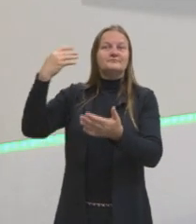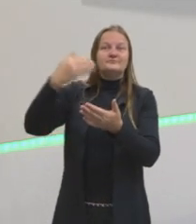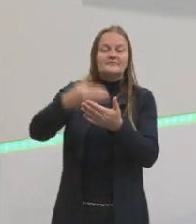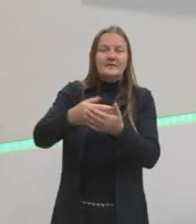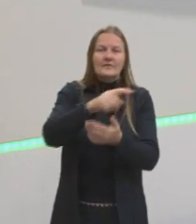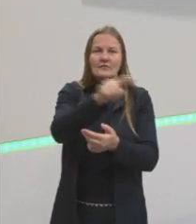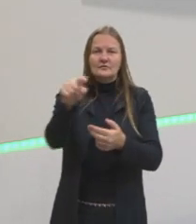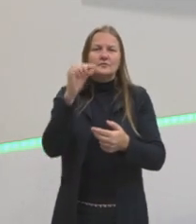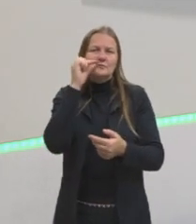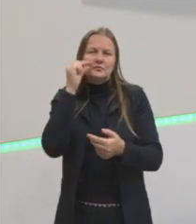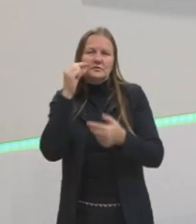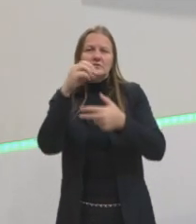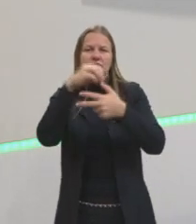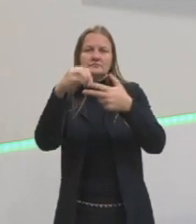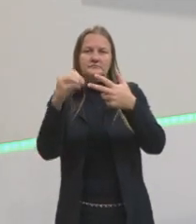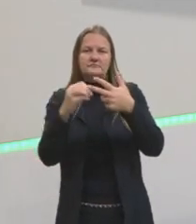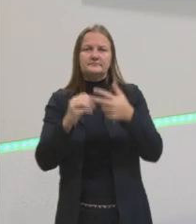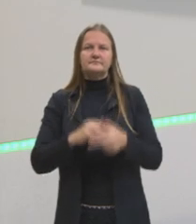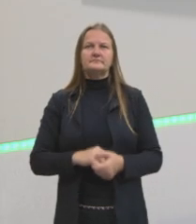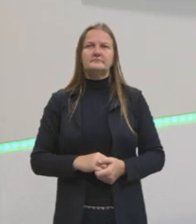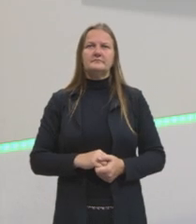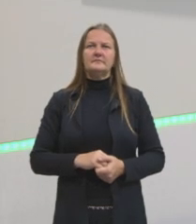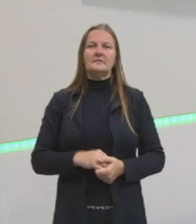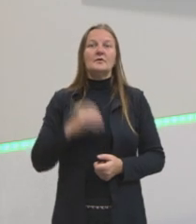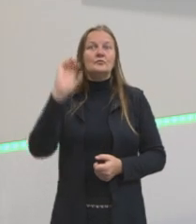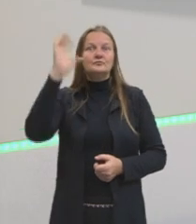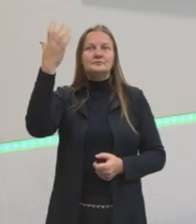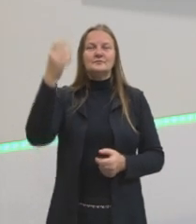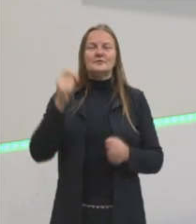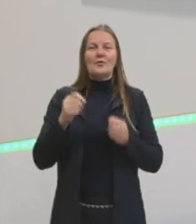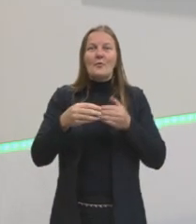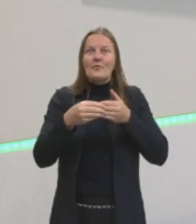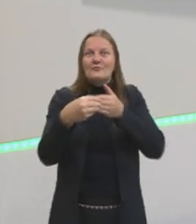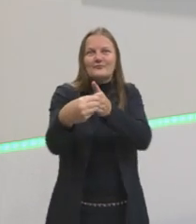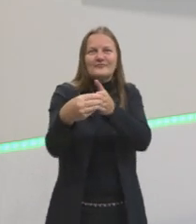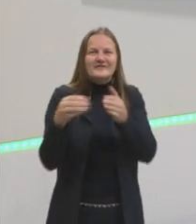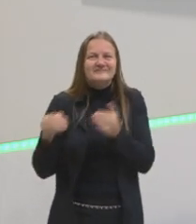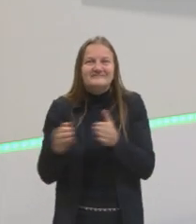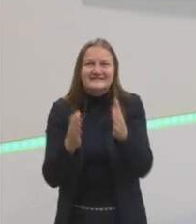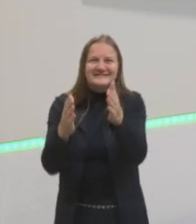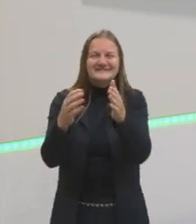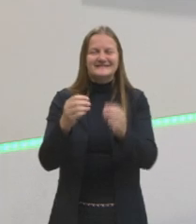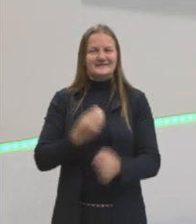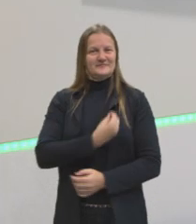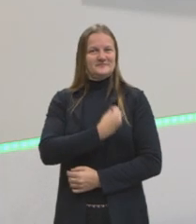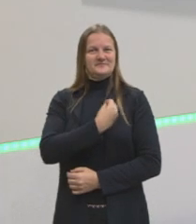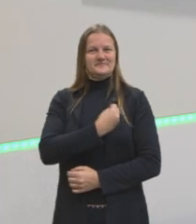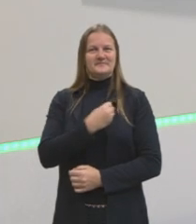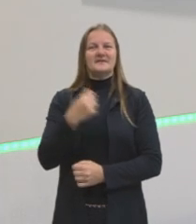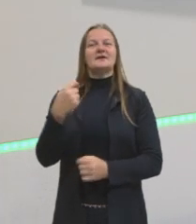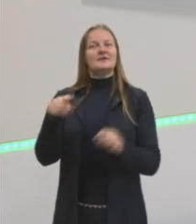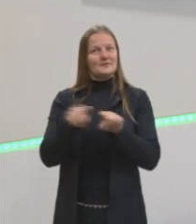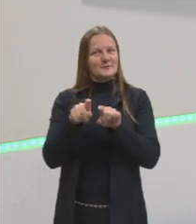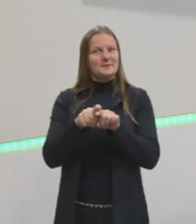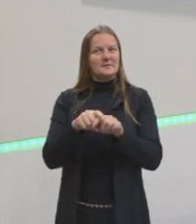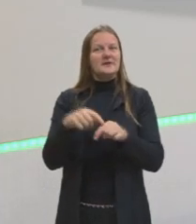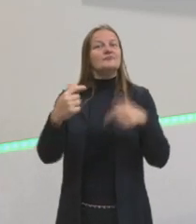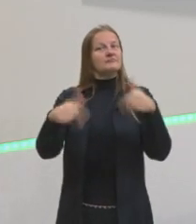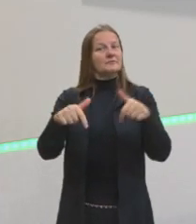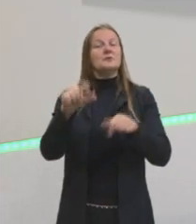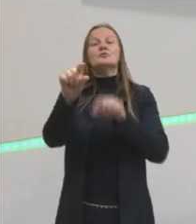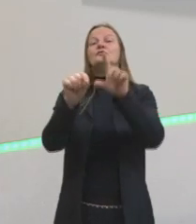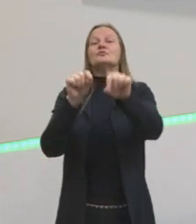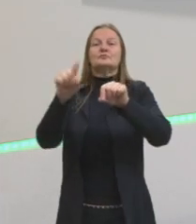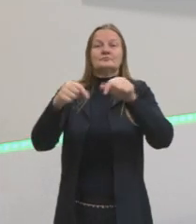que vai fazer o vestibular vai fazer o Enem né vai decidir o rumo da sua vida ou parte dele também está decidindo o seu